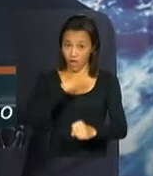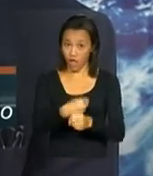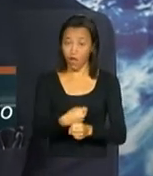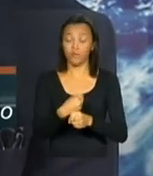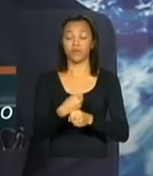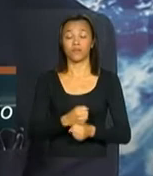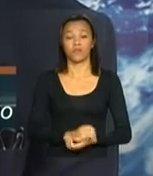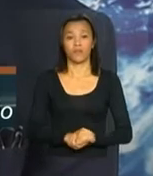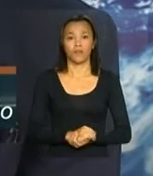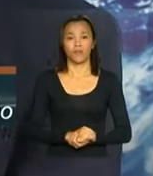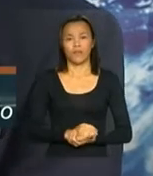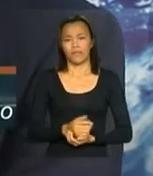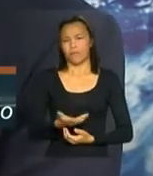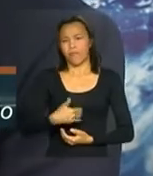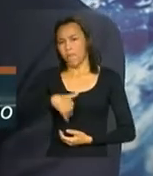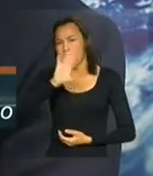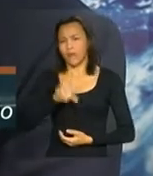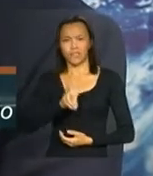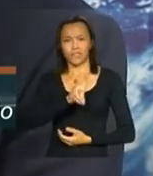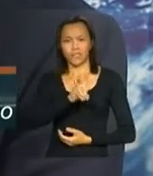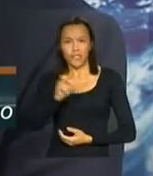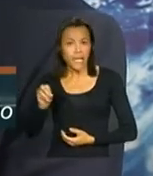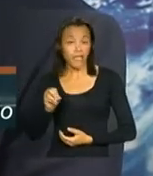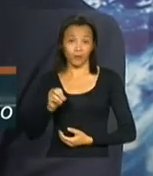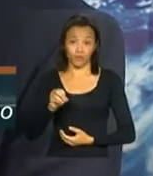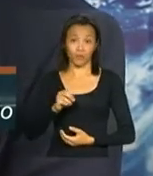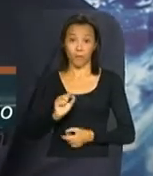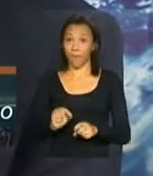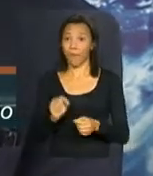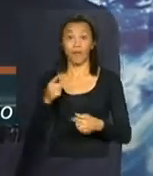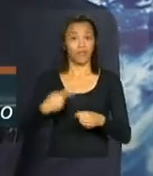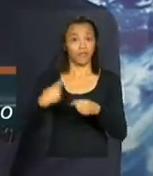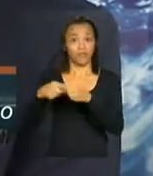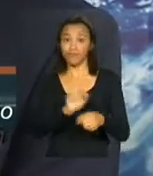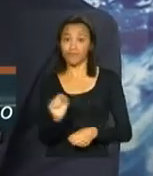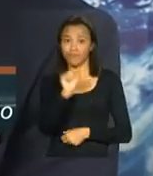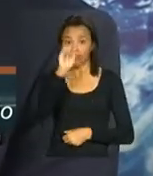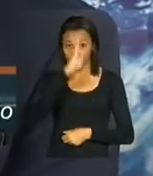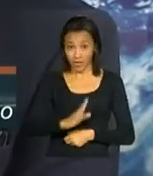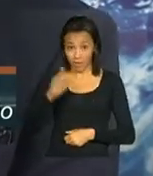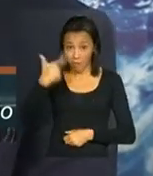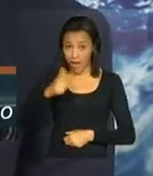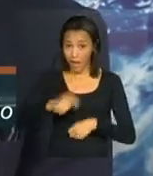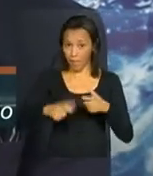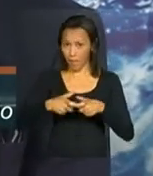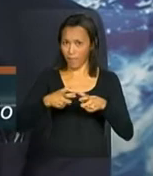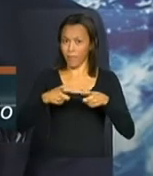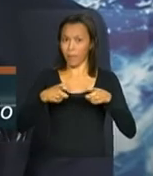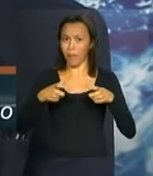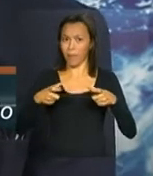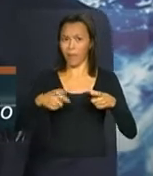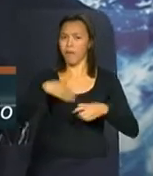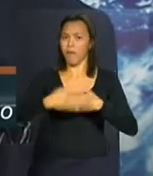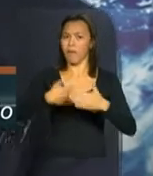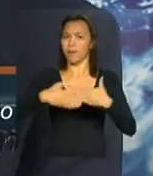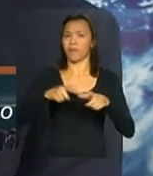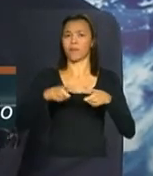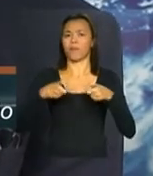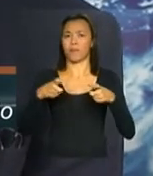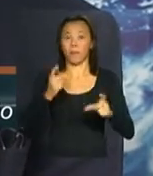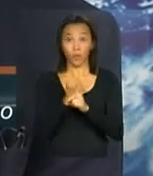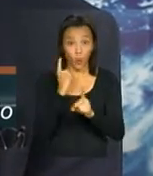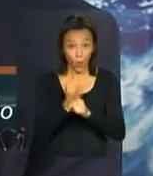presença em 500 mais de 500 municípios brasileiros e esse cada vez aumenta mais cada ano que passa cada nova versão